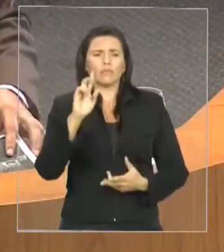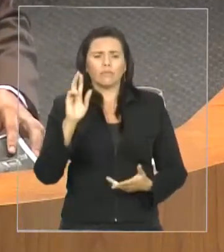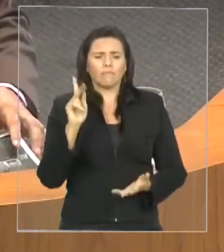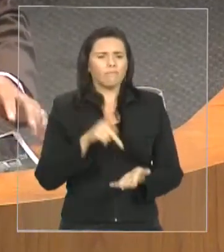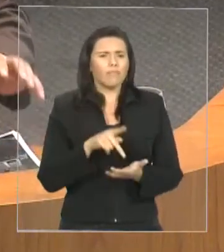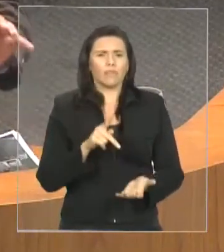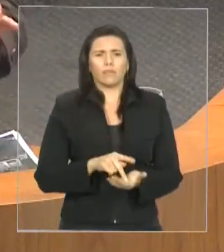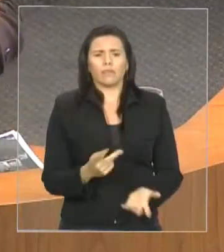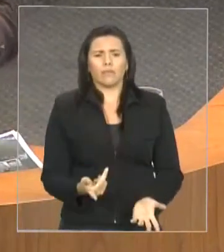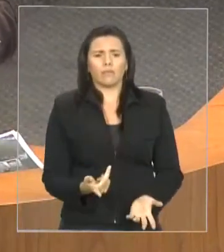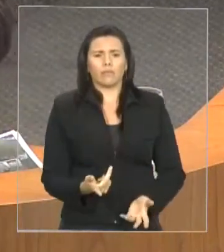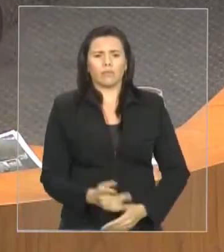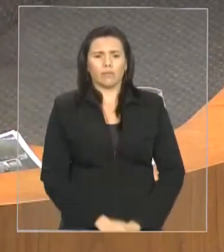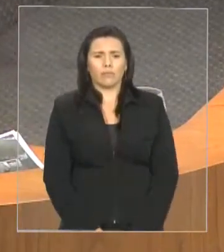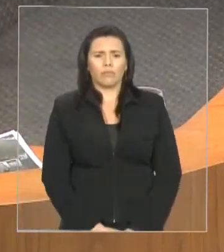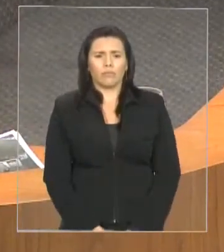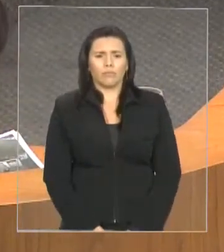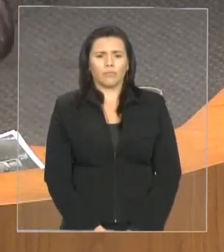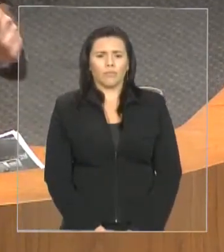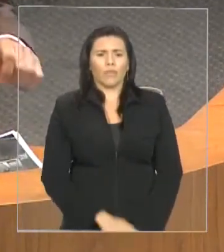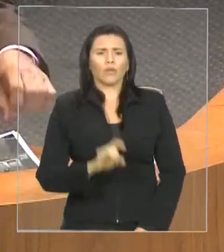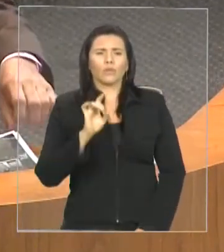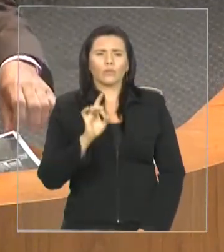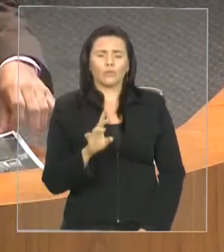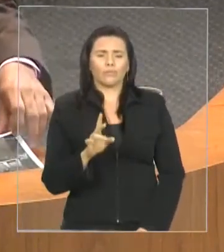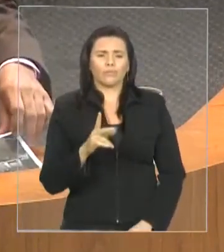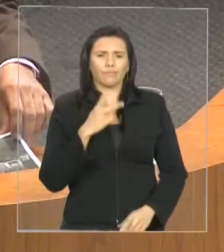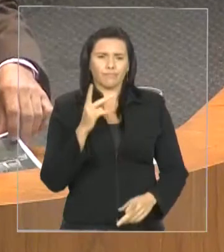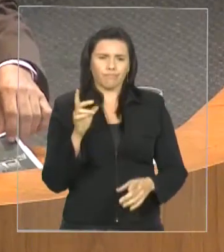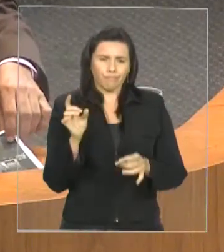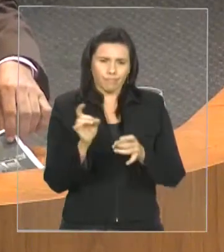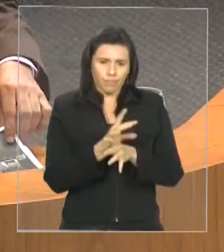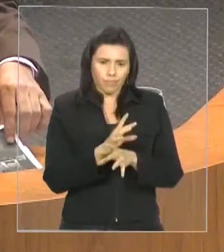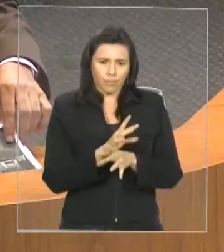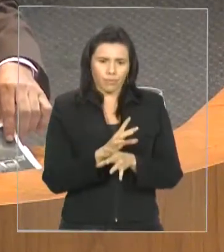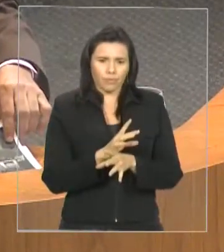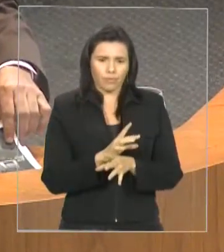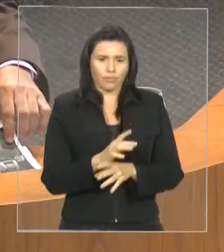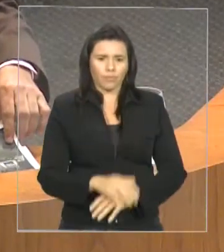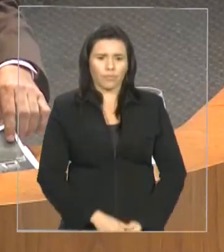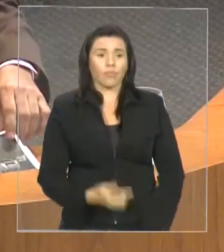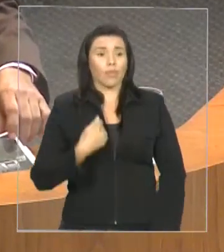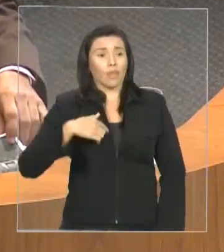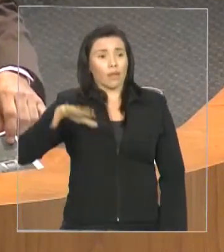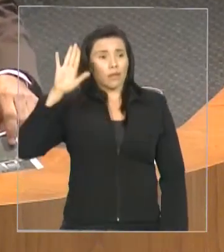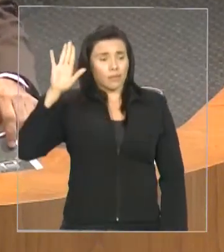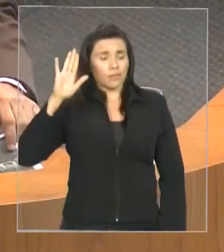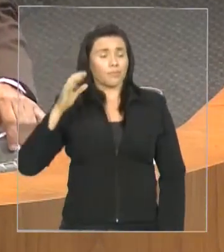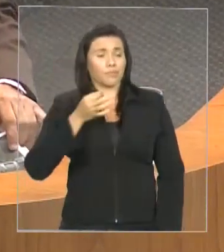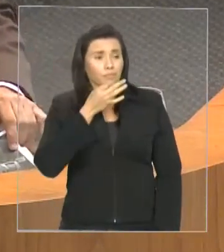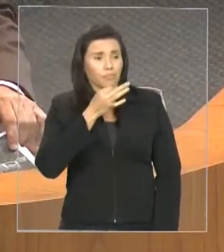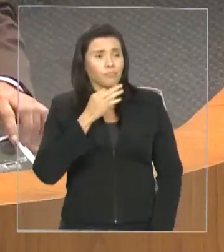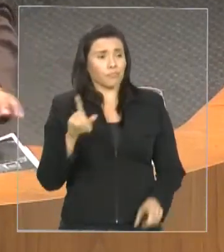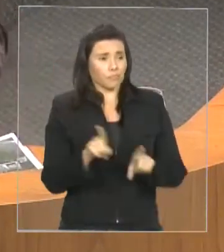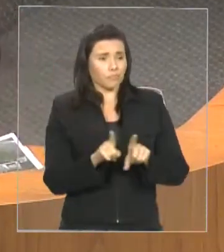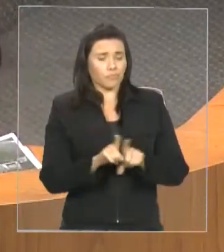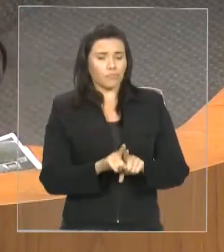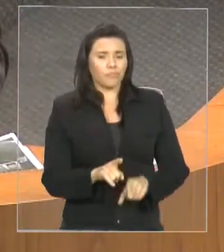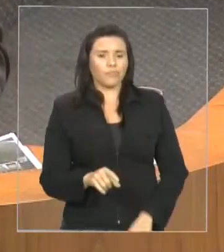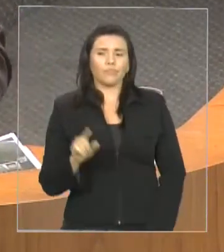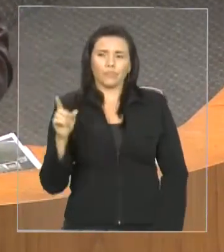tome conhecimento. Só para concluir, senhor... Se puder, ainda me conceda a parte. Só para poder